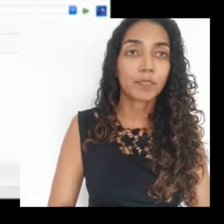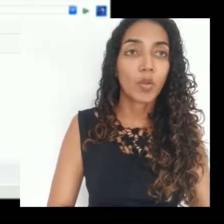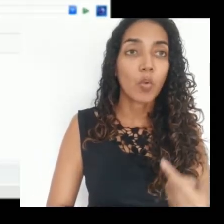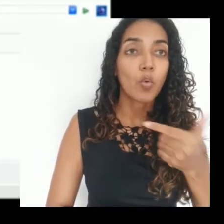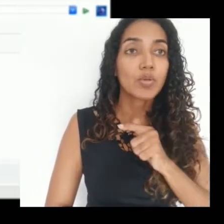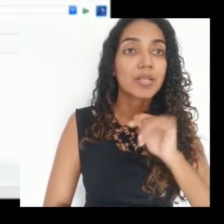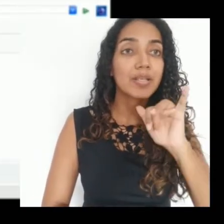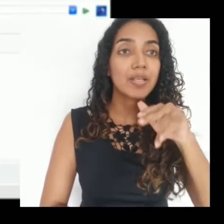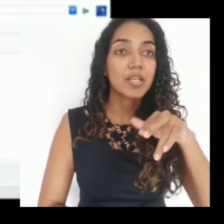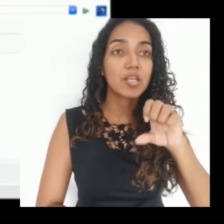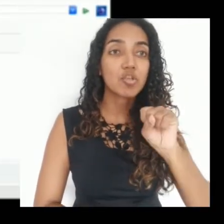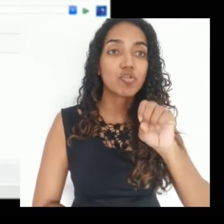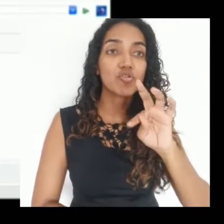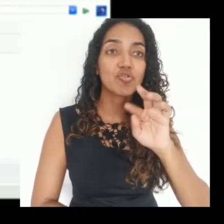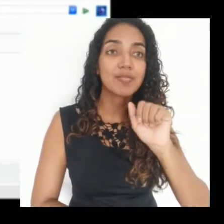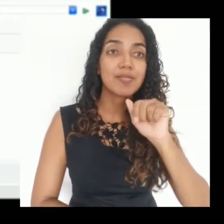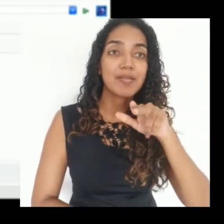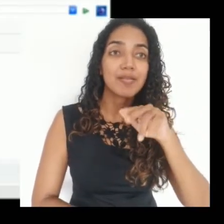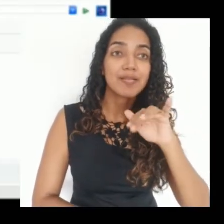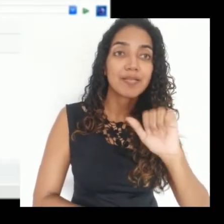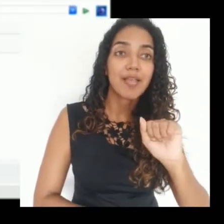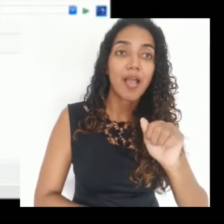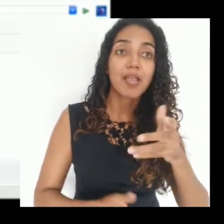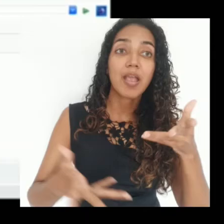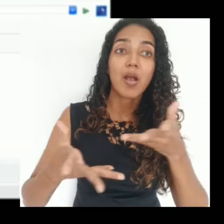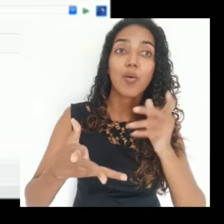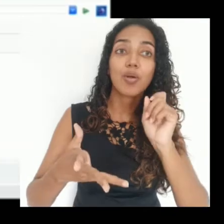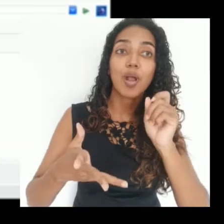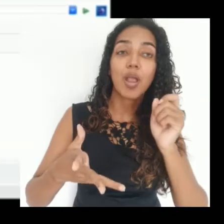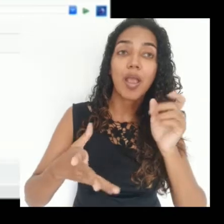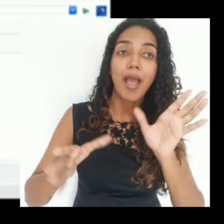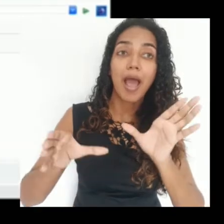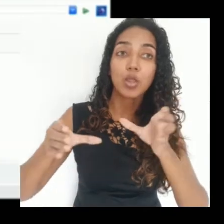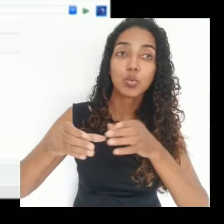consigo adicionar alunos nessa turma.